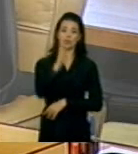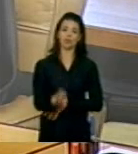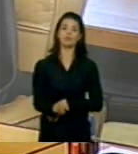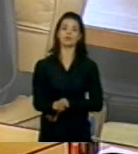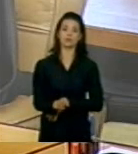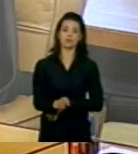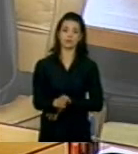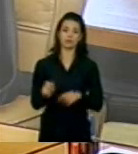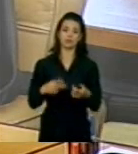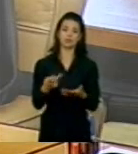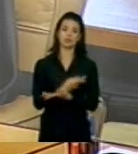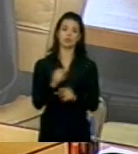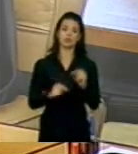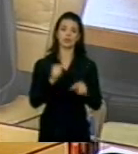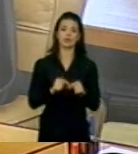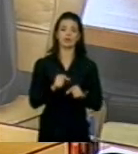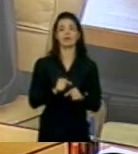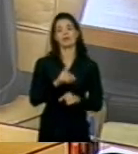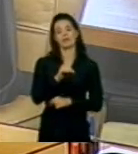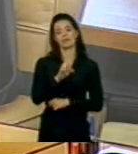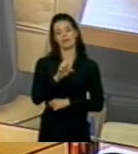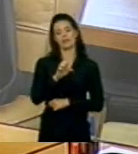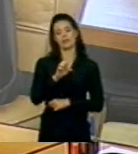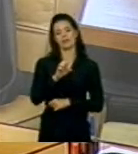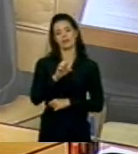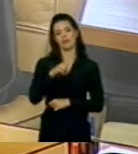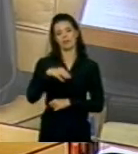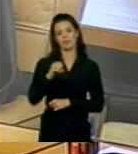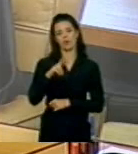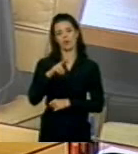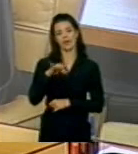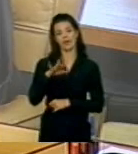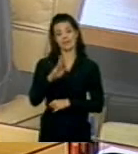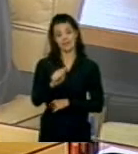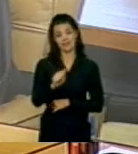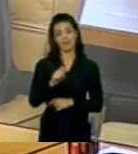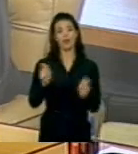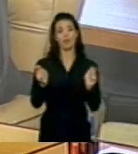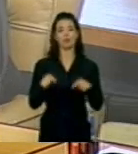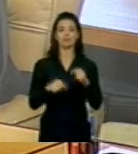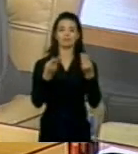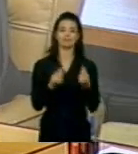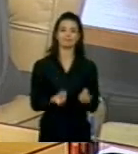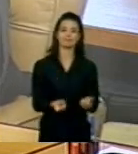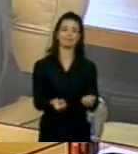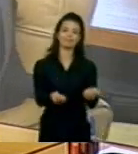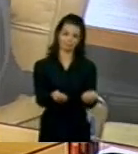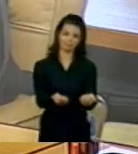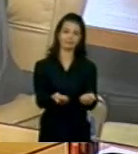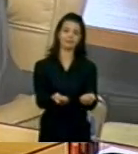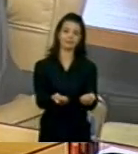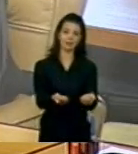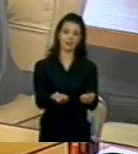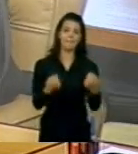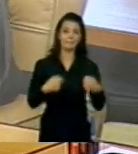em que a democracia representativa, valor fundamental da nossa República, pode ser reduzida a frangalhos com amparo em